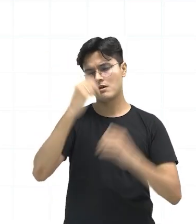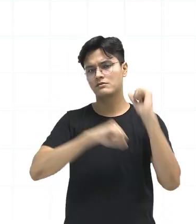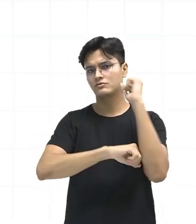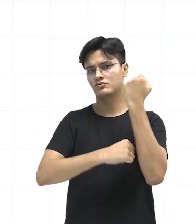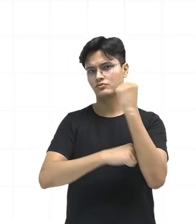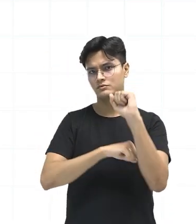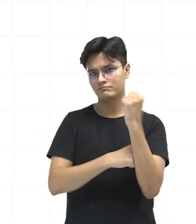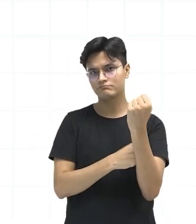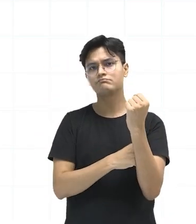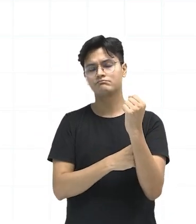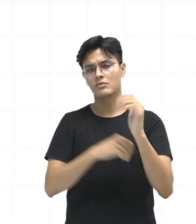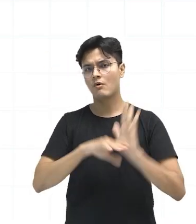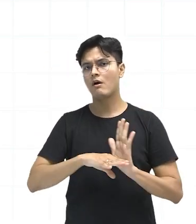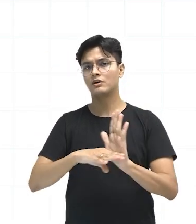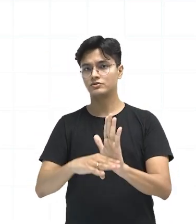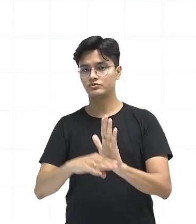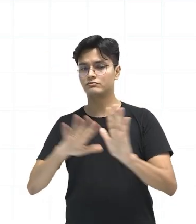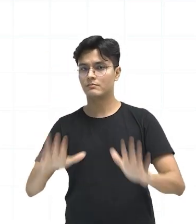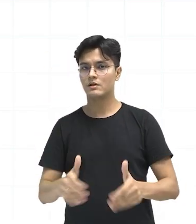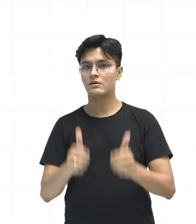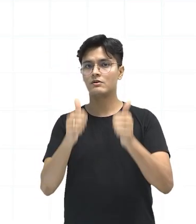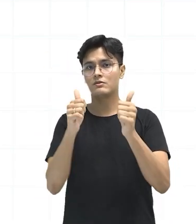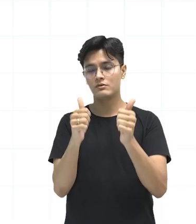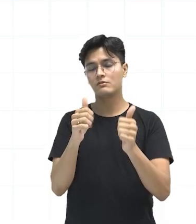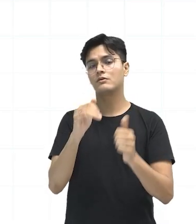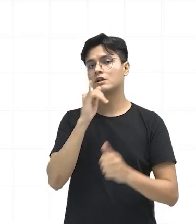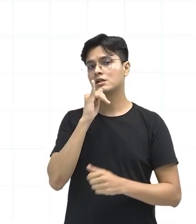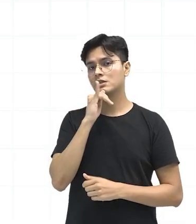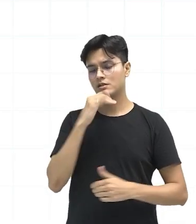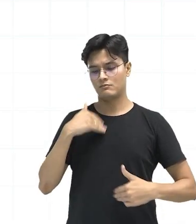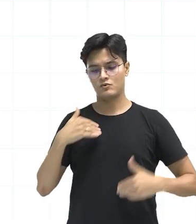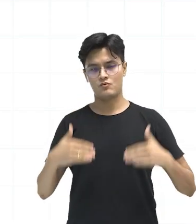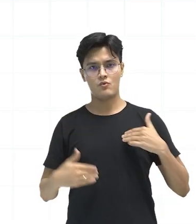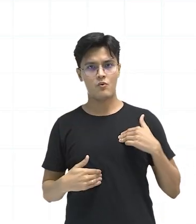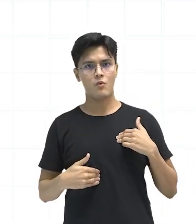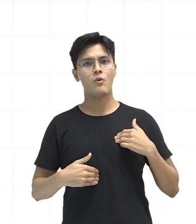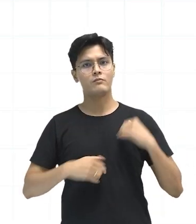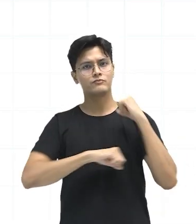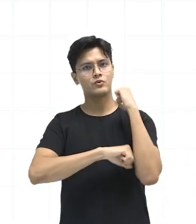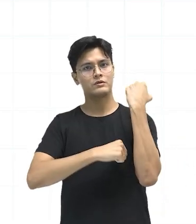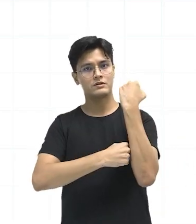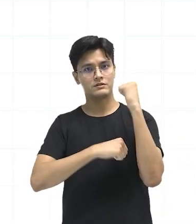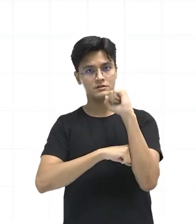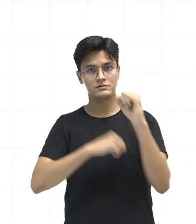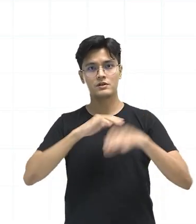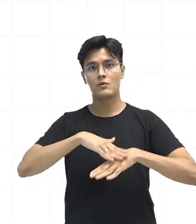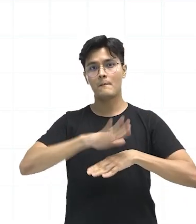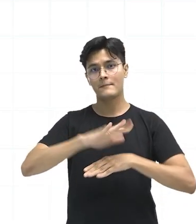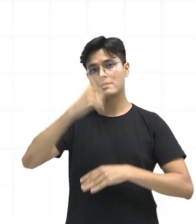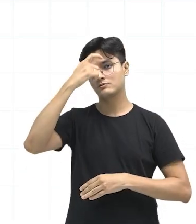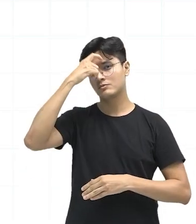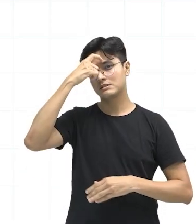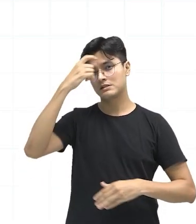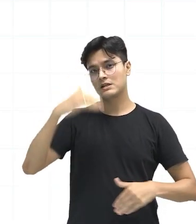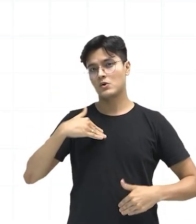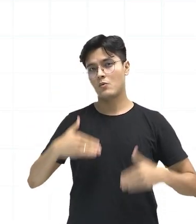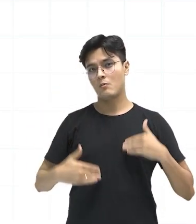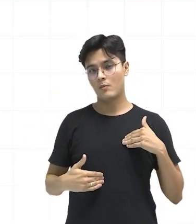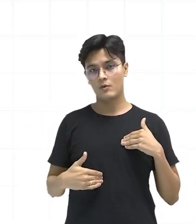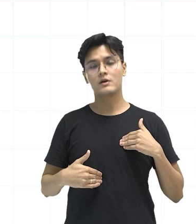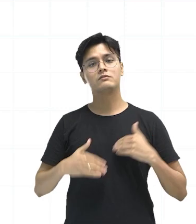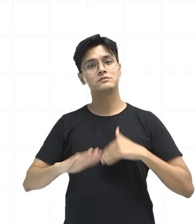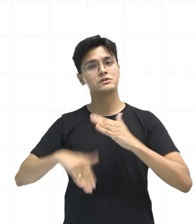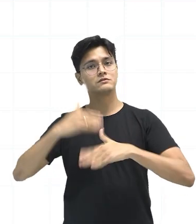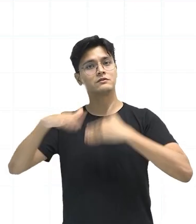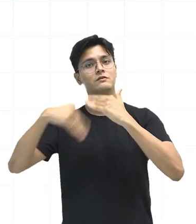movimento corporal. Você se torna uma pessoa mais coordenada, com mais consciência do seu próprio corpo,